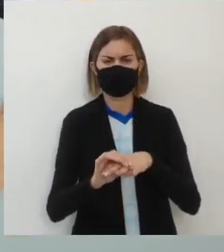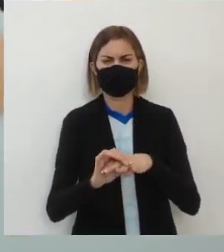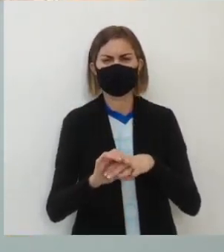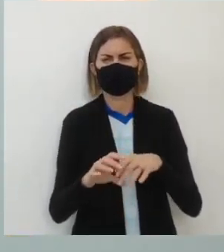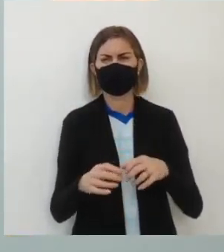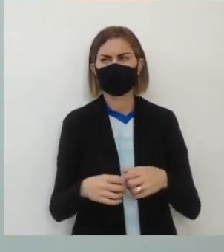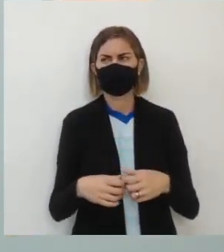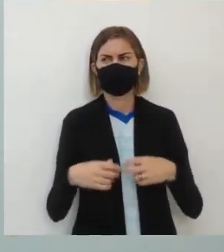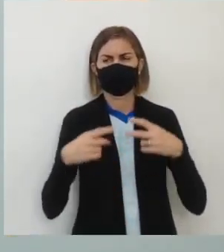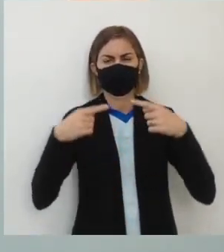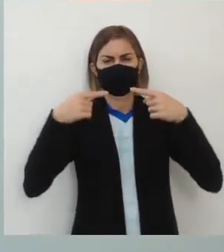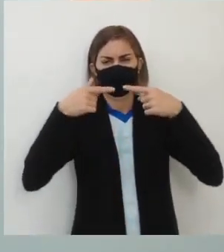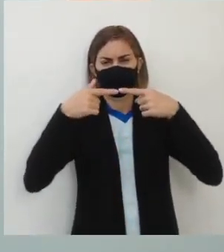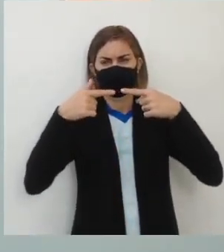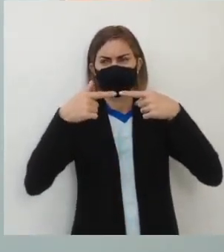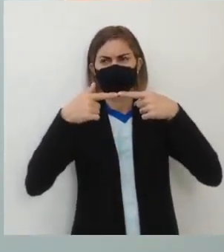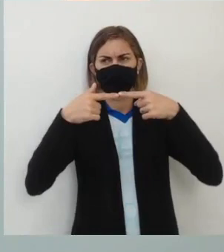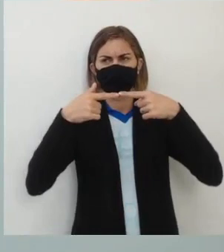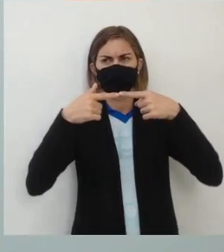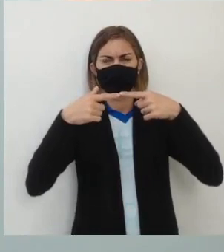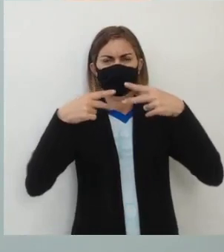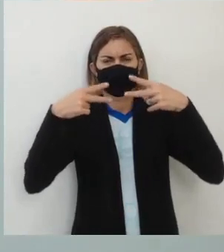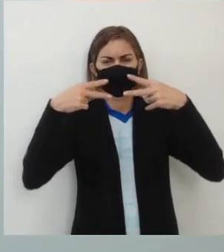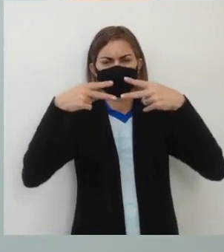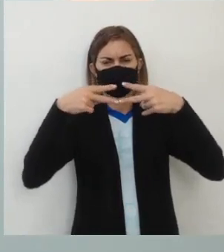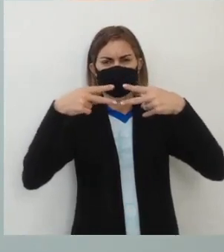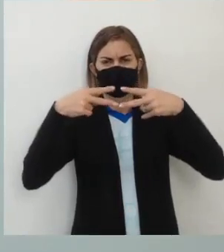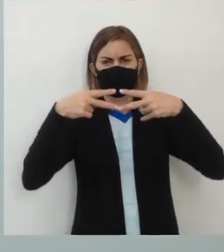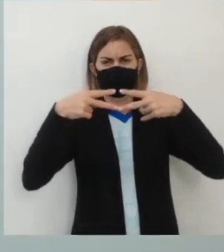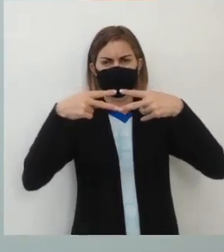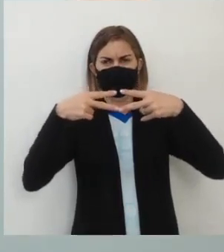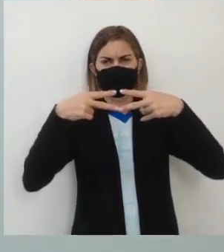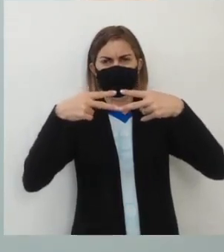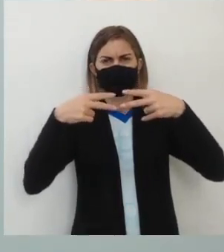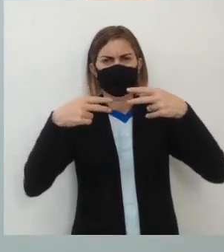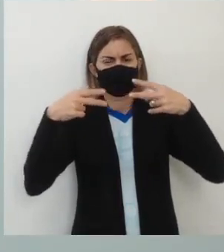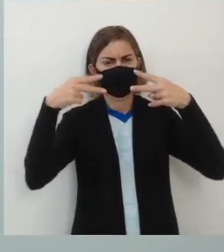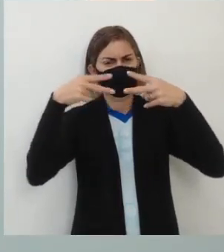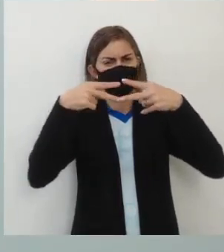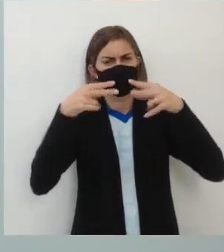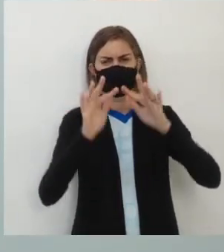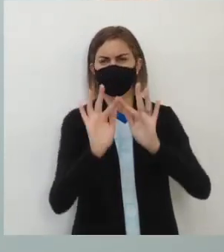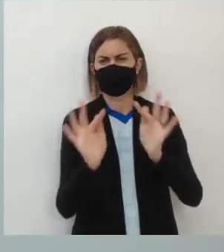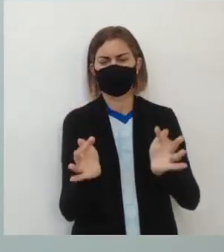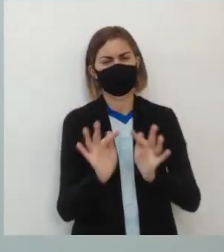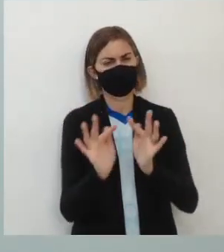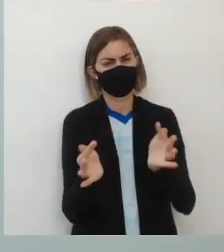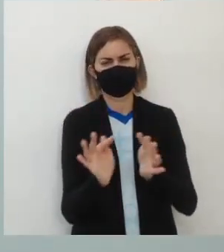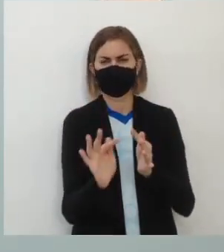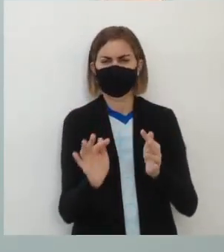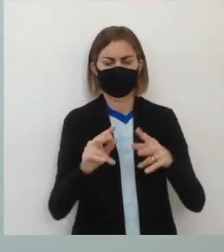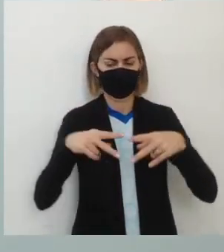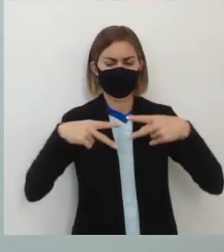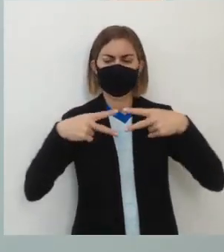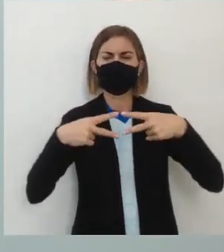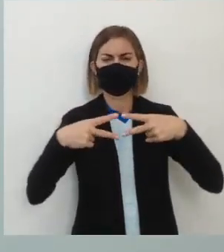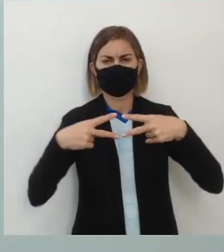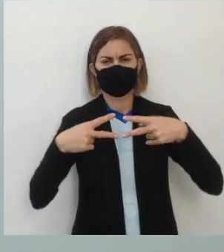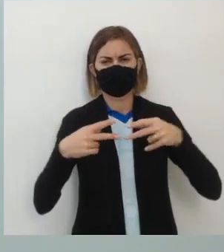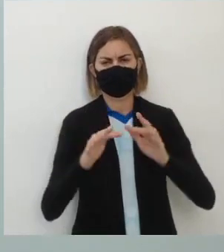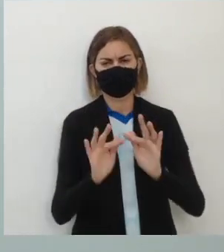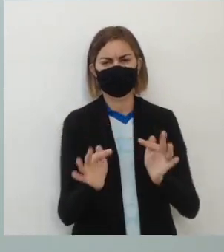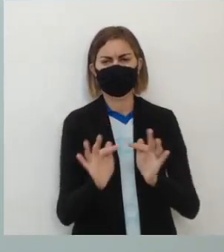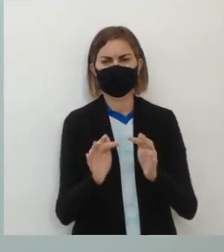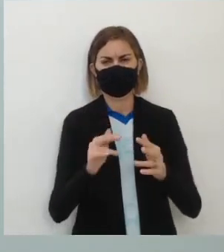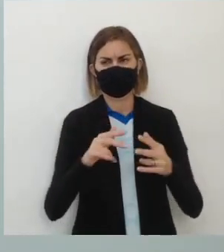gente olhar. Imagina que os 2 hidrogênios estão para o mesmo lado. Se a ligação é simples, uma ligação sigma, ela